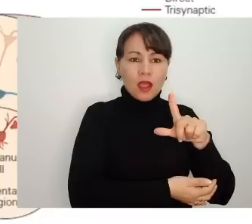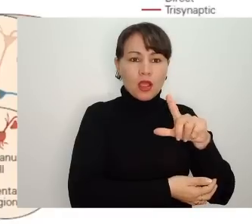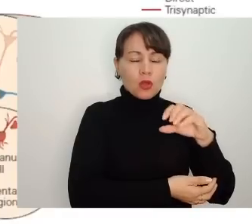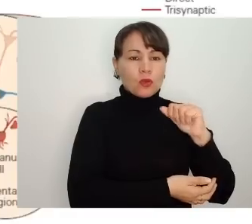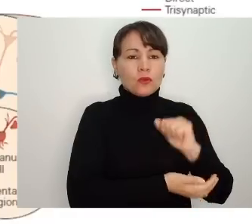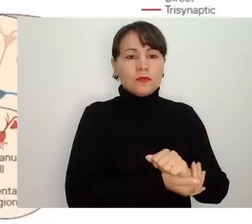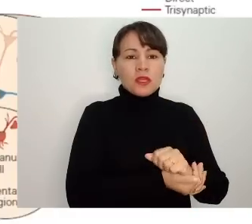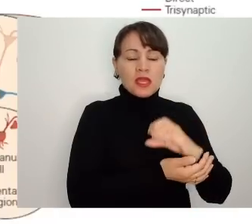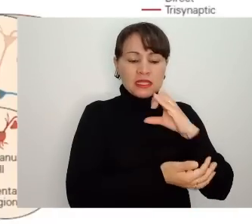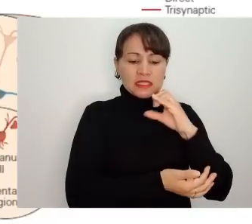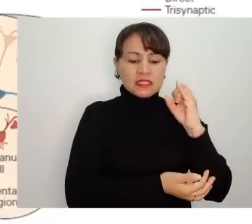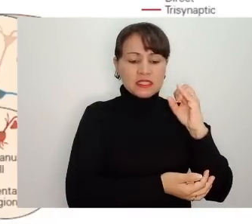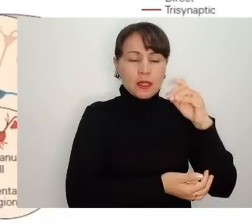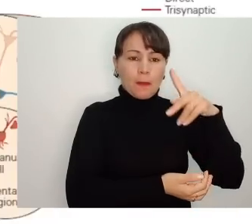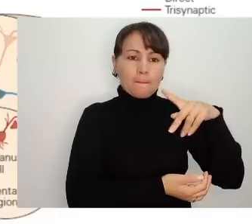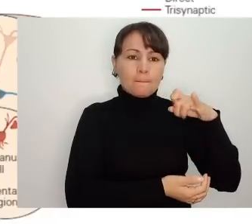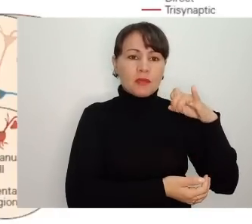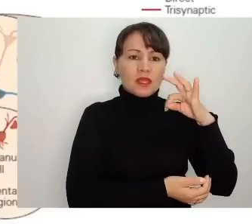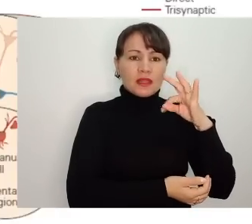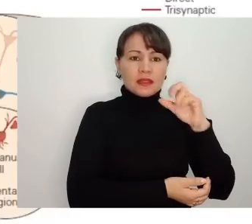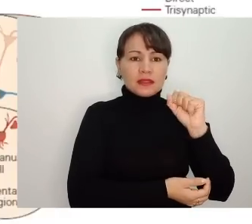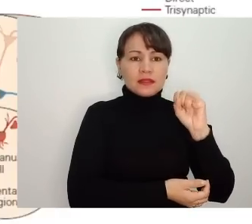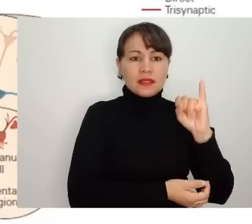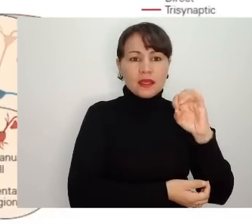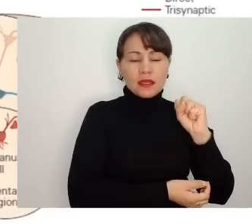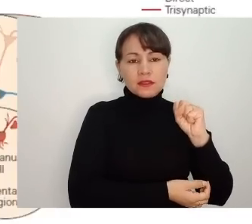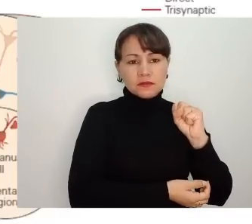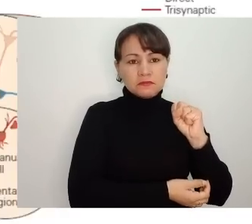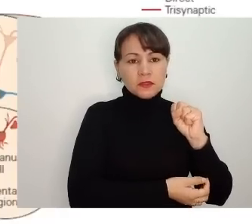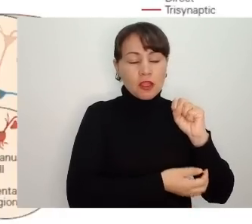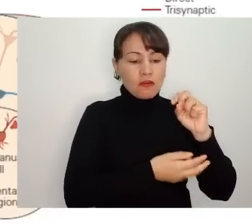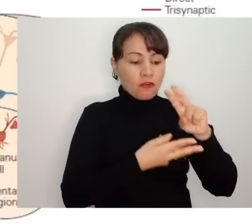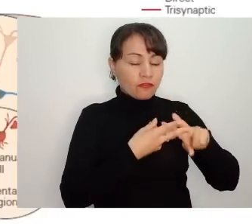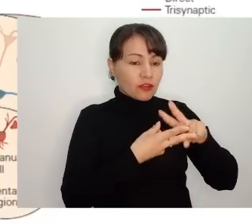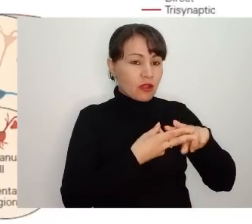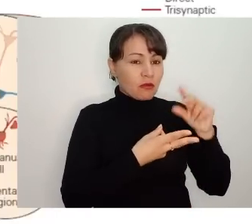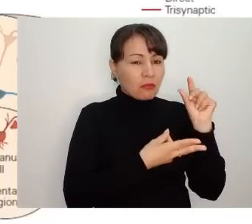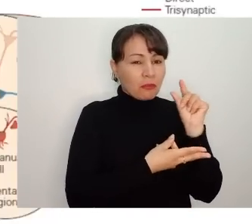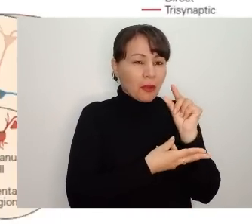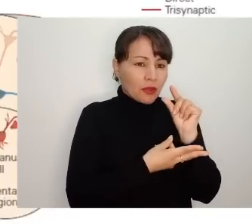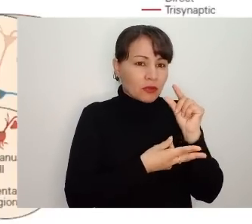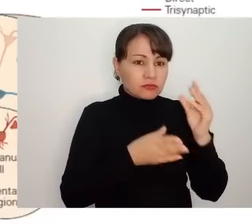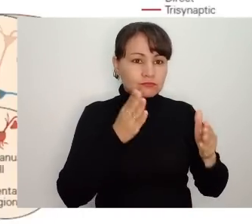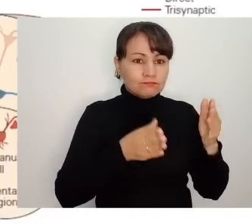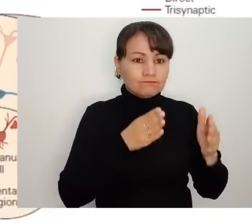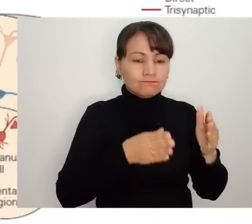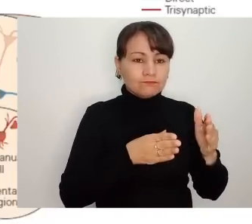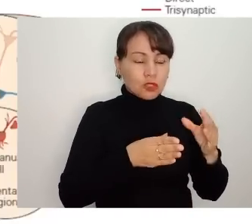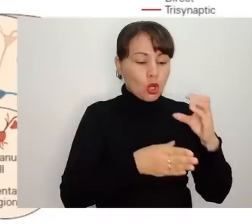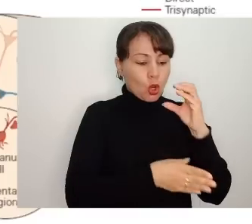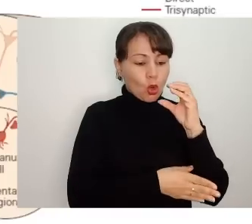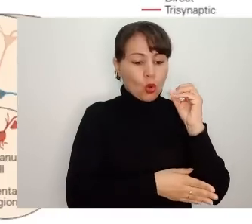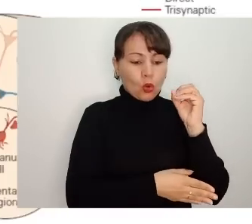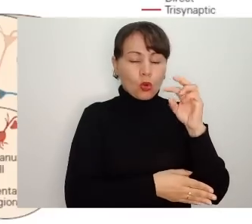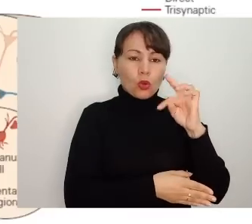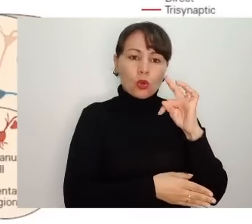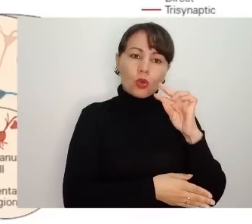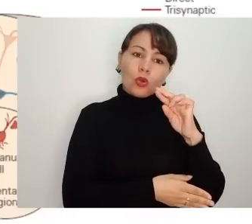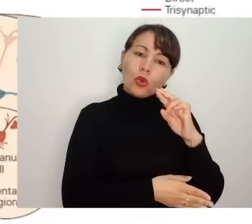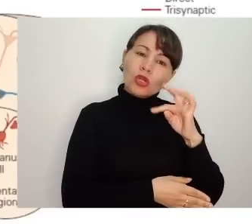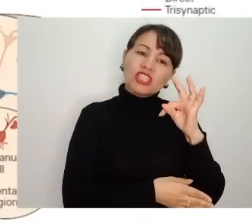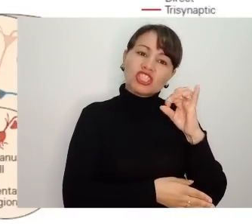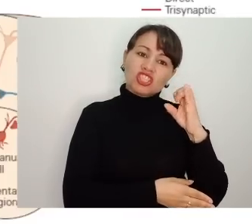regiões occipitais, vão ficar provisoriamente aqui na região